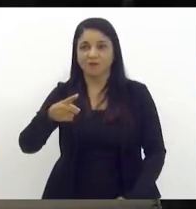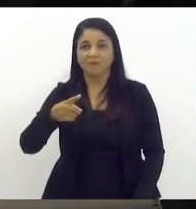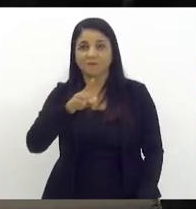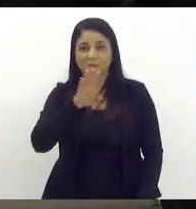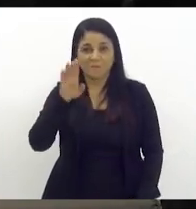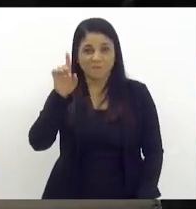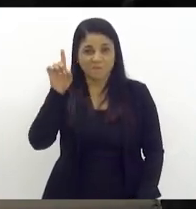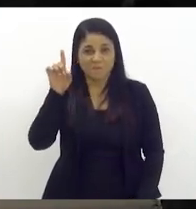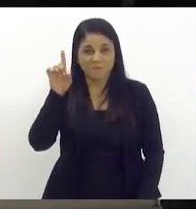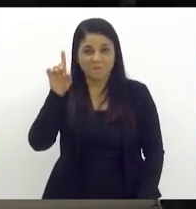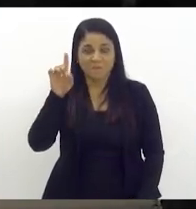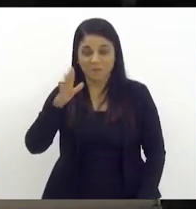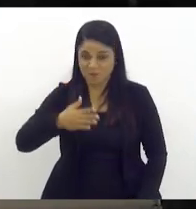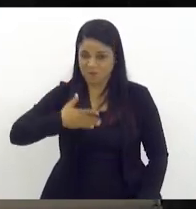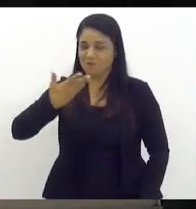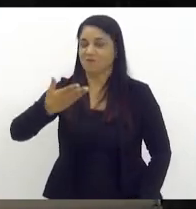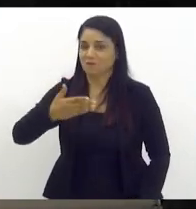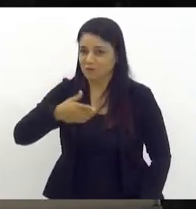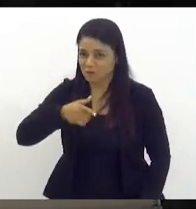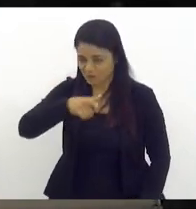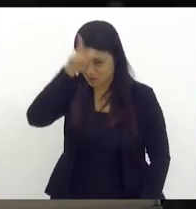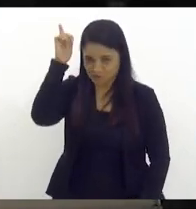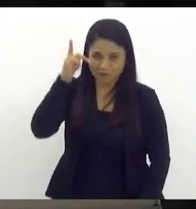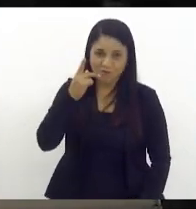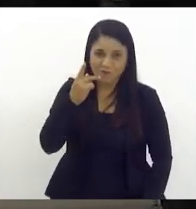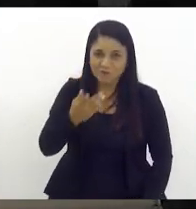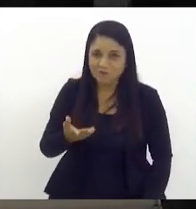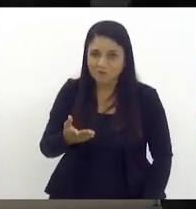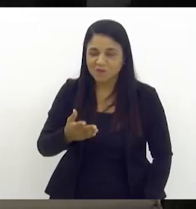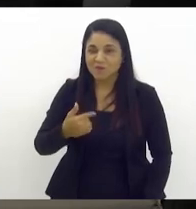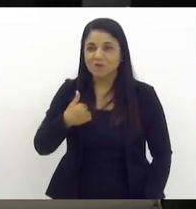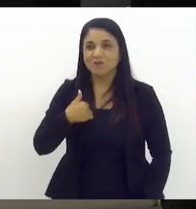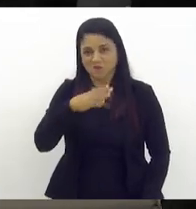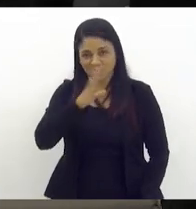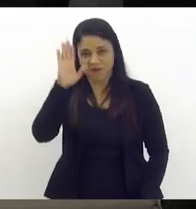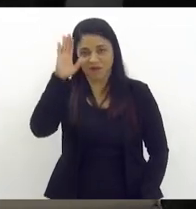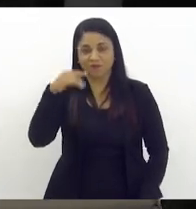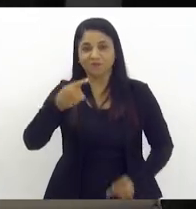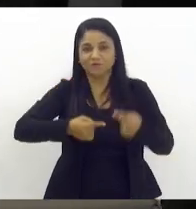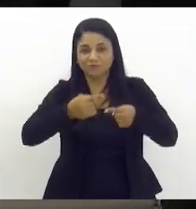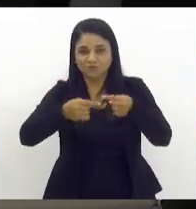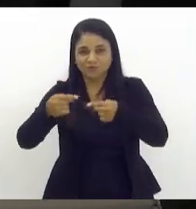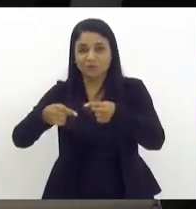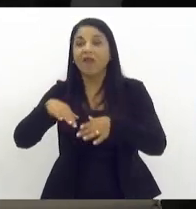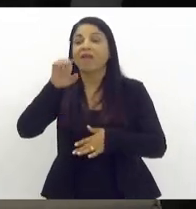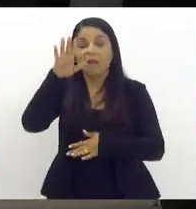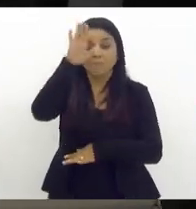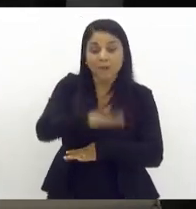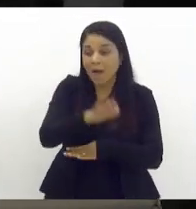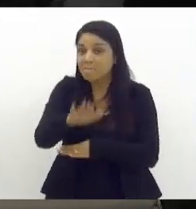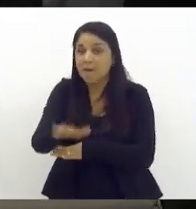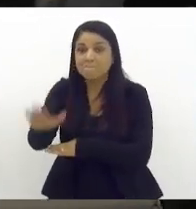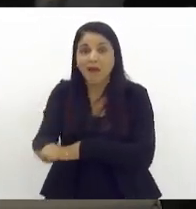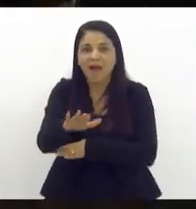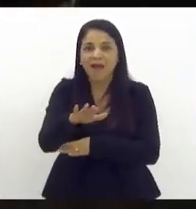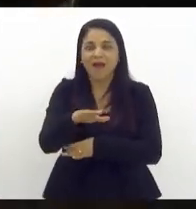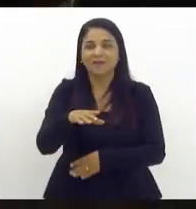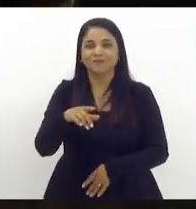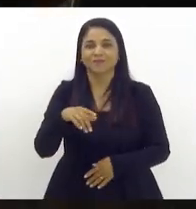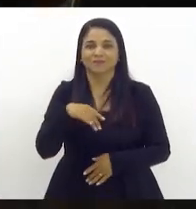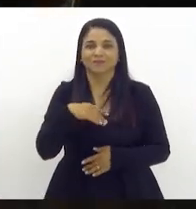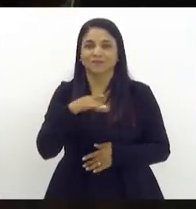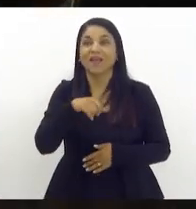Deputado Luiz, o senhor me deu um susto pela primeira vez. Para discutir, presidente. Quem bateu o botão do The Voice primeiro, Mink ou o deputado Luiz